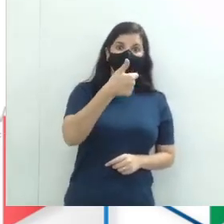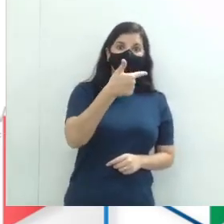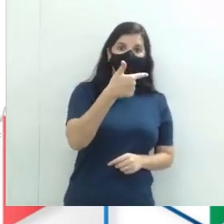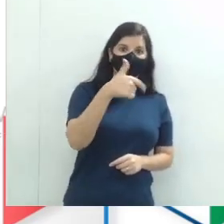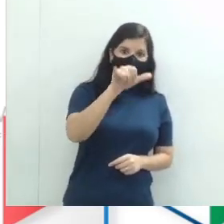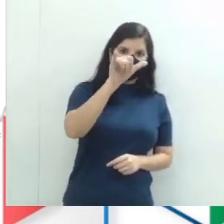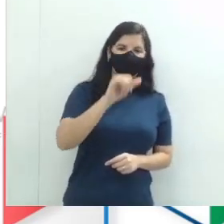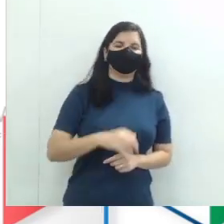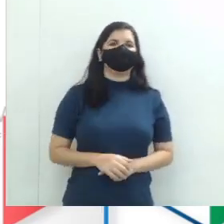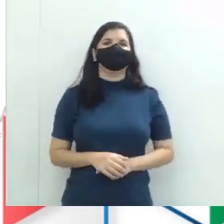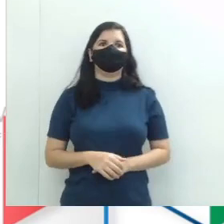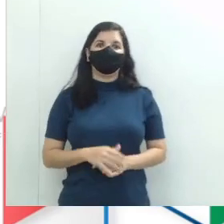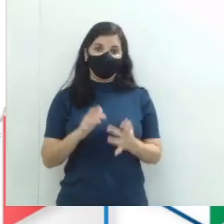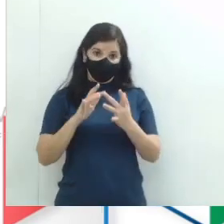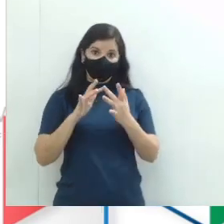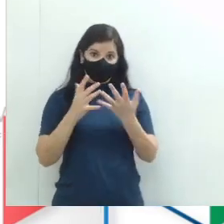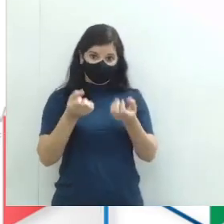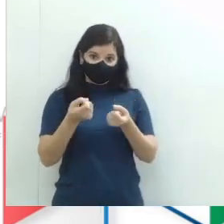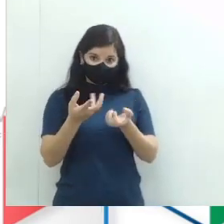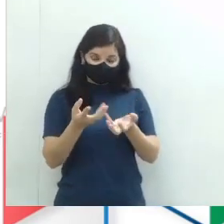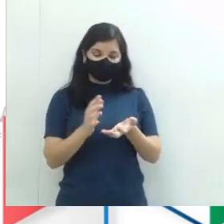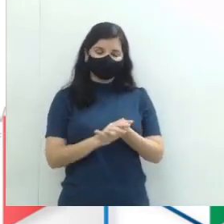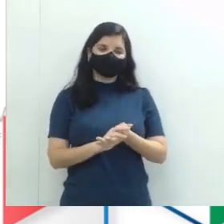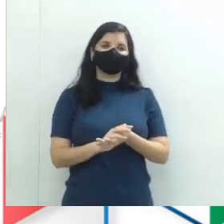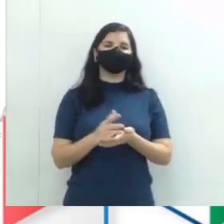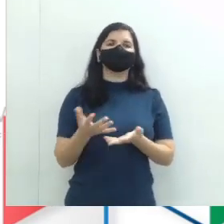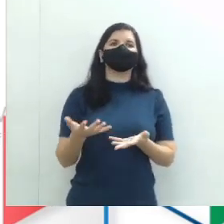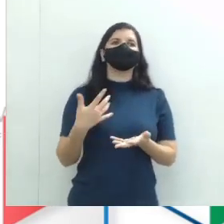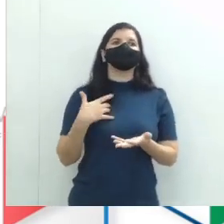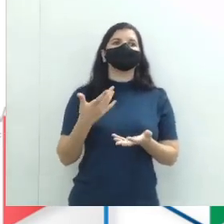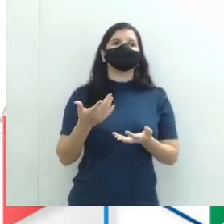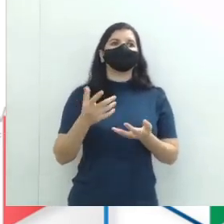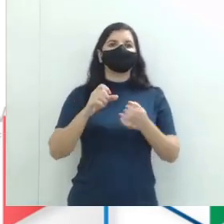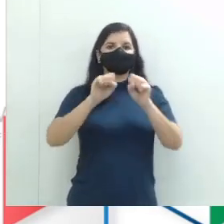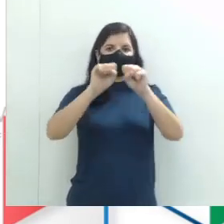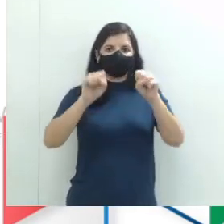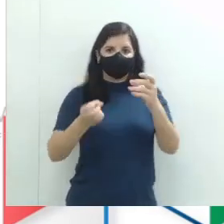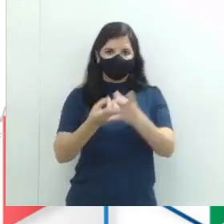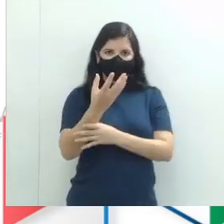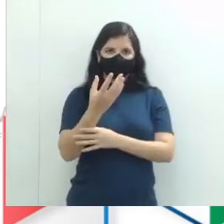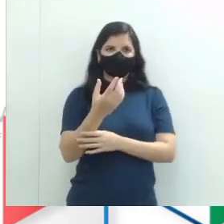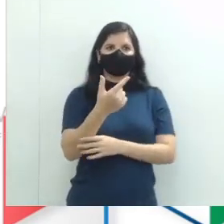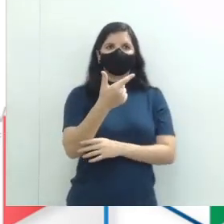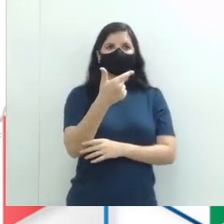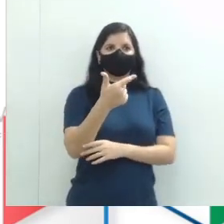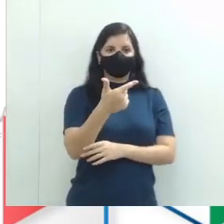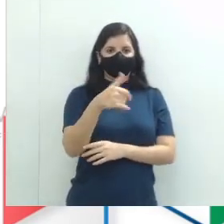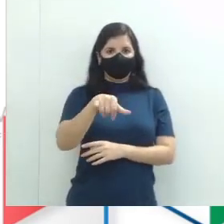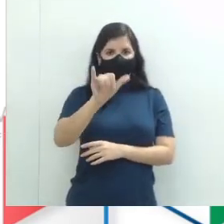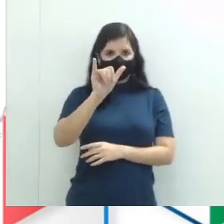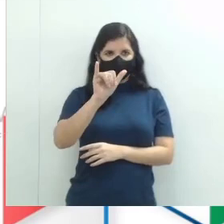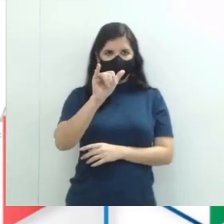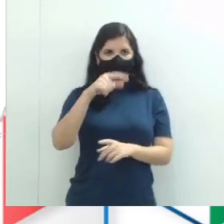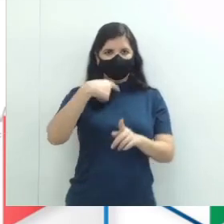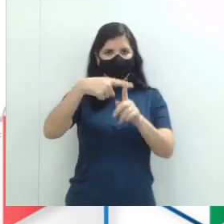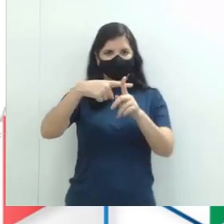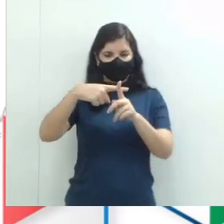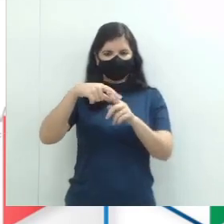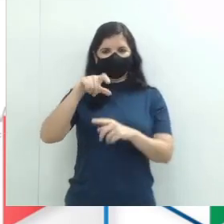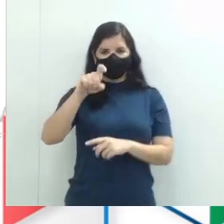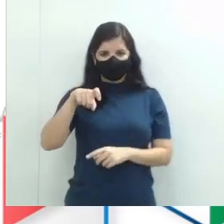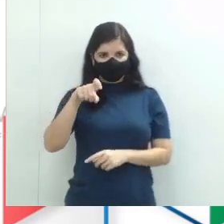seria 2Y, concorda? E aí, montando o sistema, seria 2Y mais